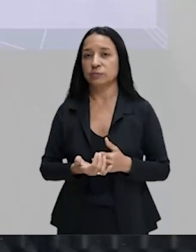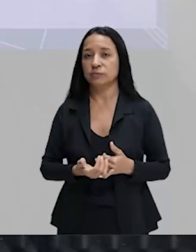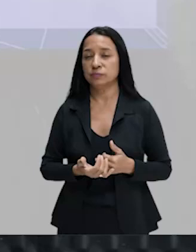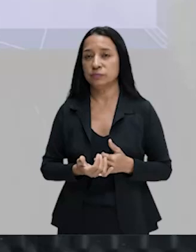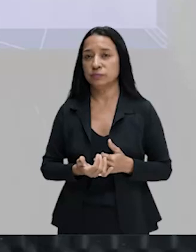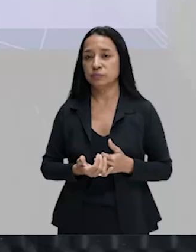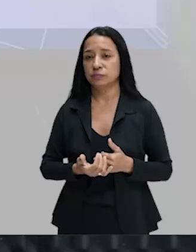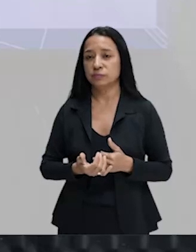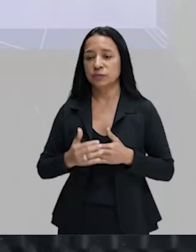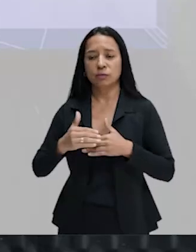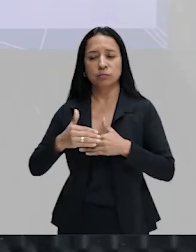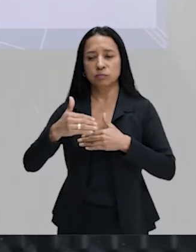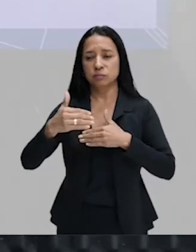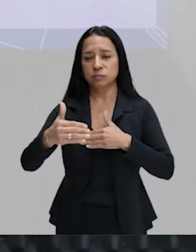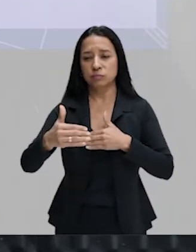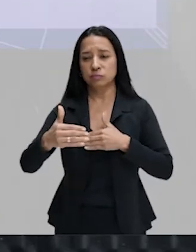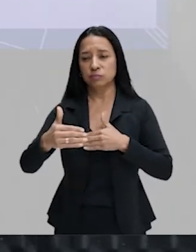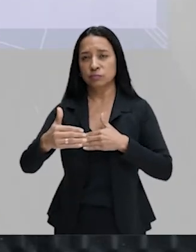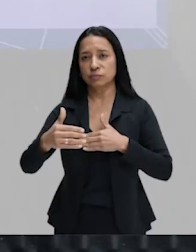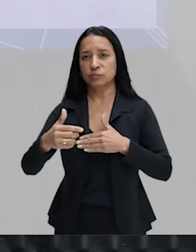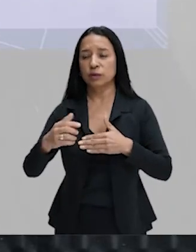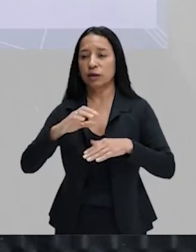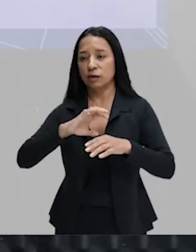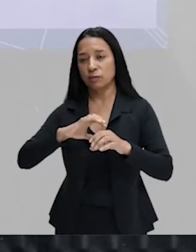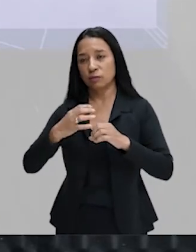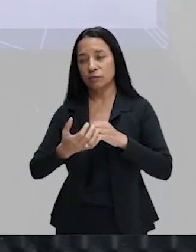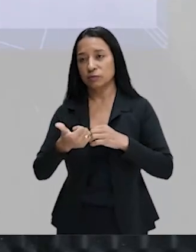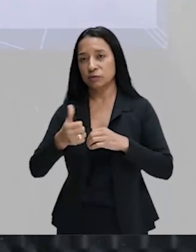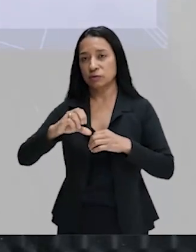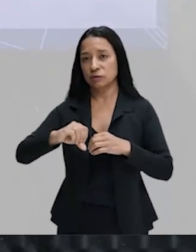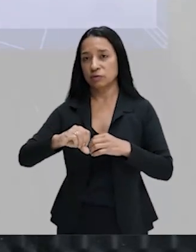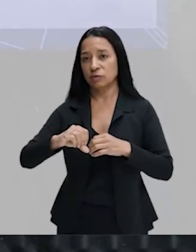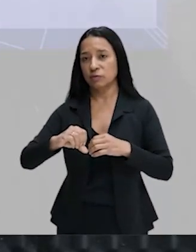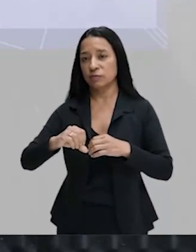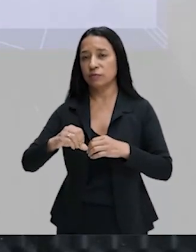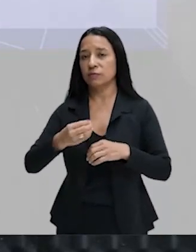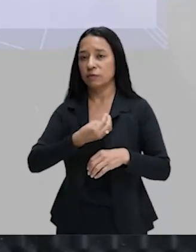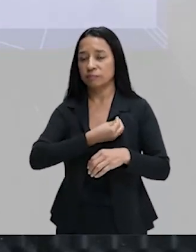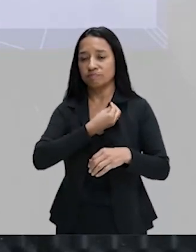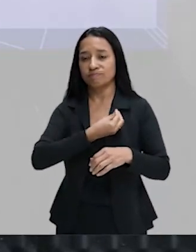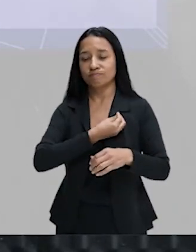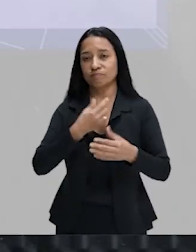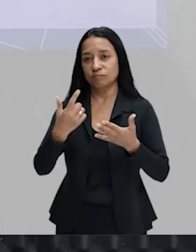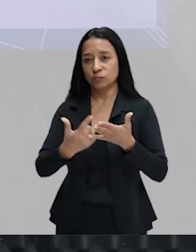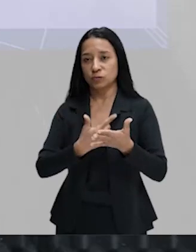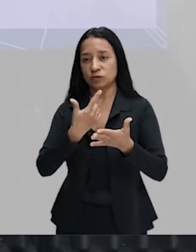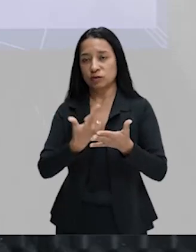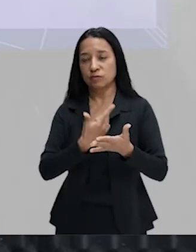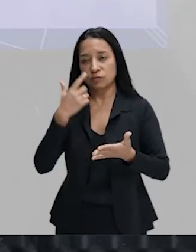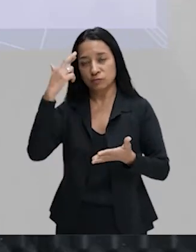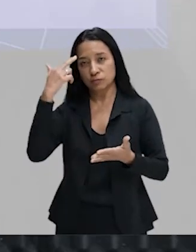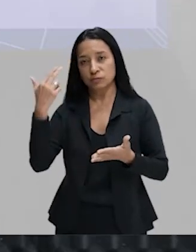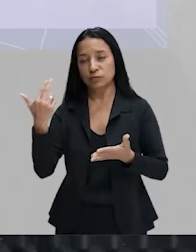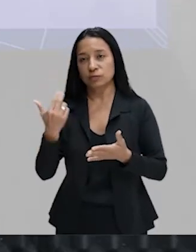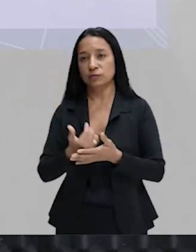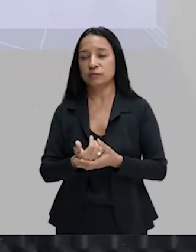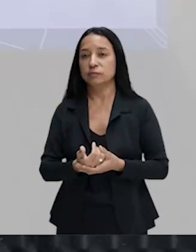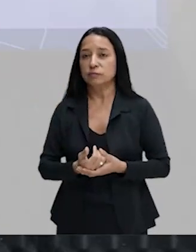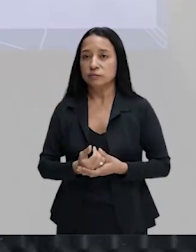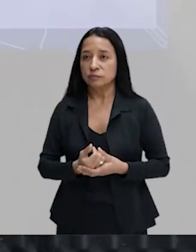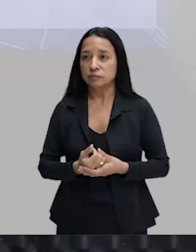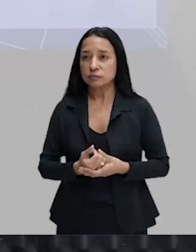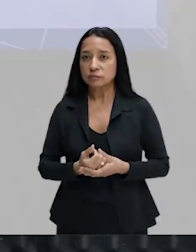registrado aí nos livros. Aliás, nas publicações atuais, né? Já existem, é um fato,